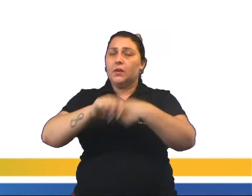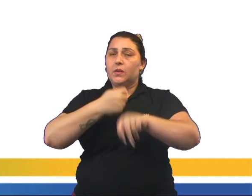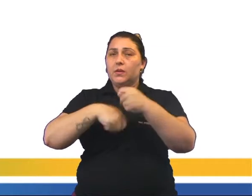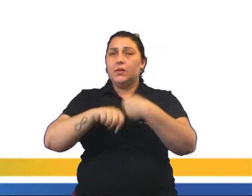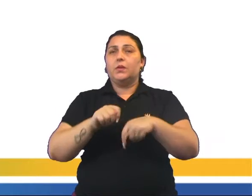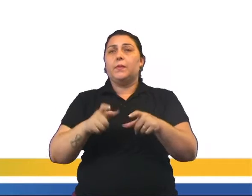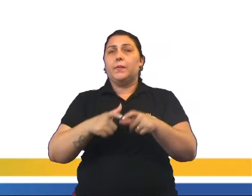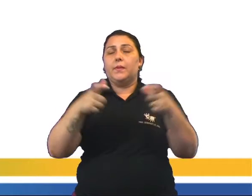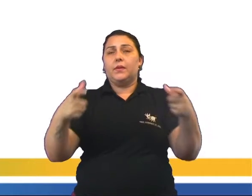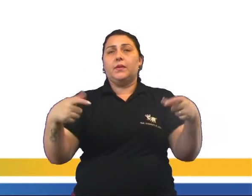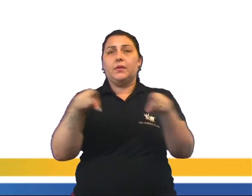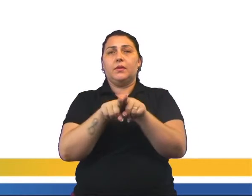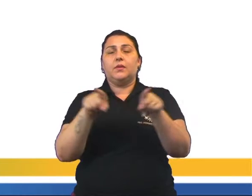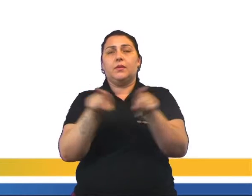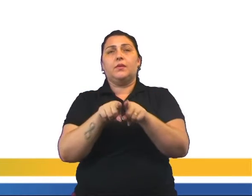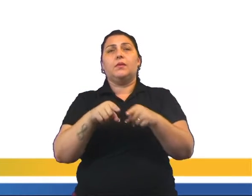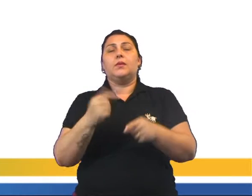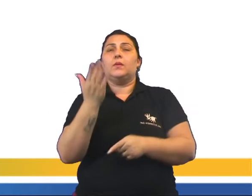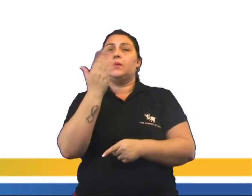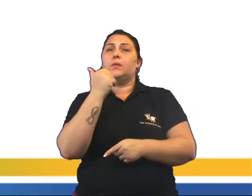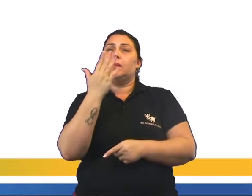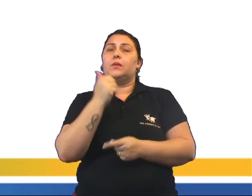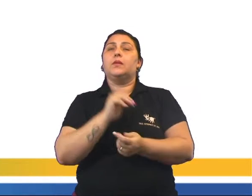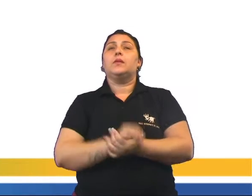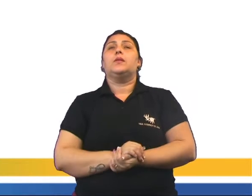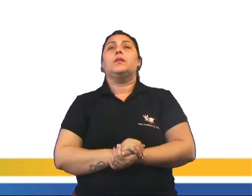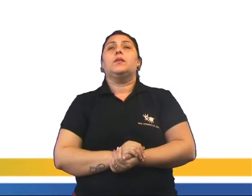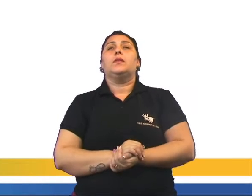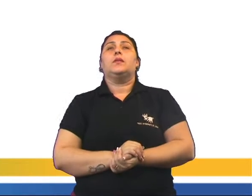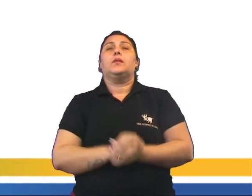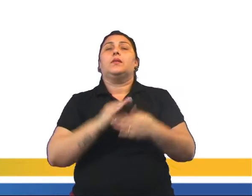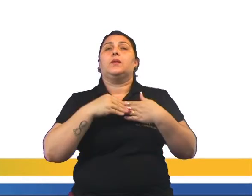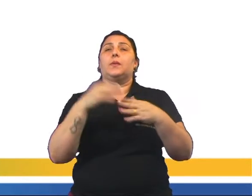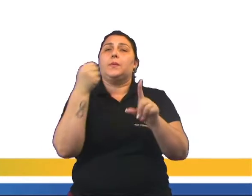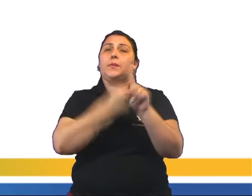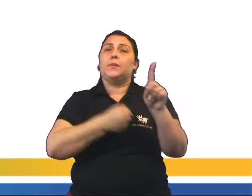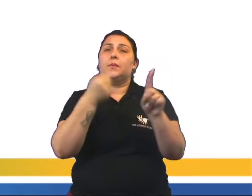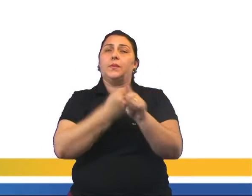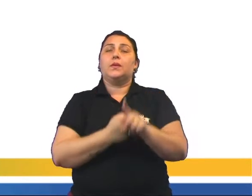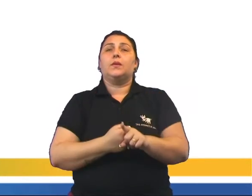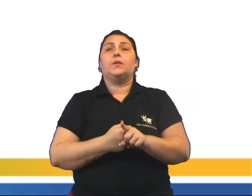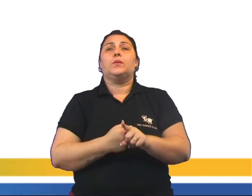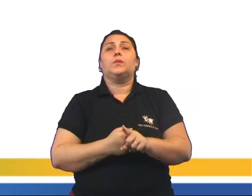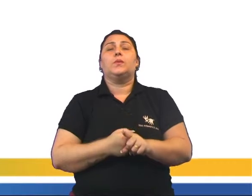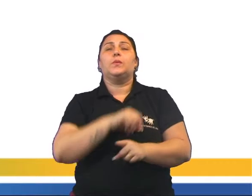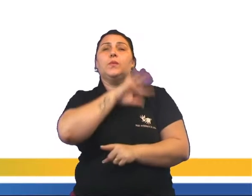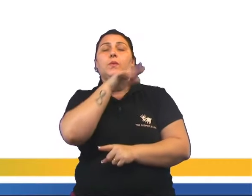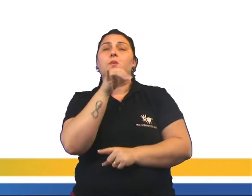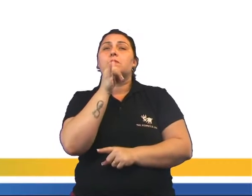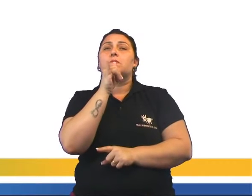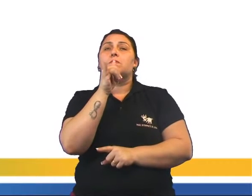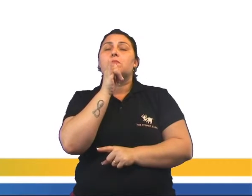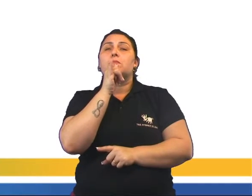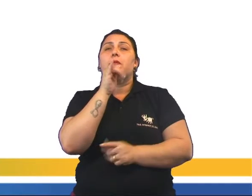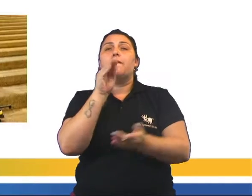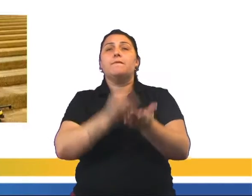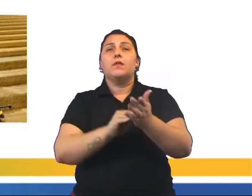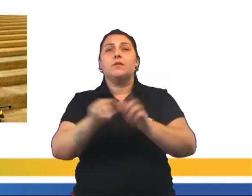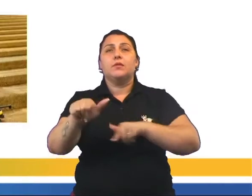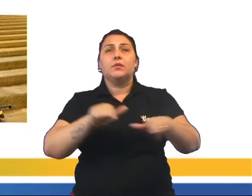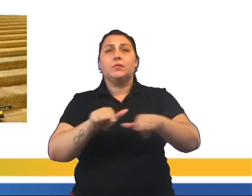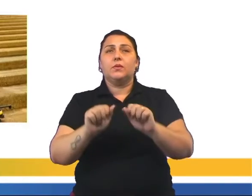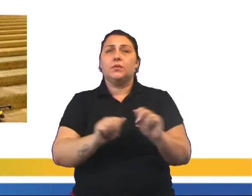economia cresce muito, a produção de alimentos cresceu bastante, mas ele traz esses impactos negativos, como, por exemplo, o desemprego no